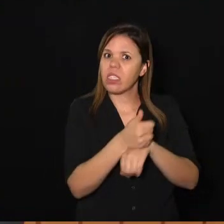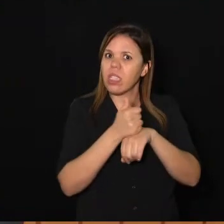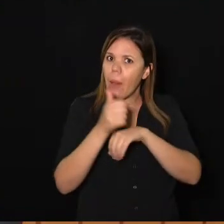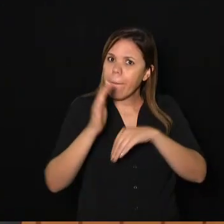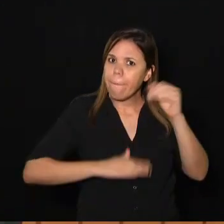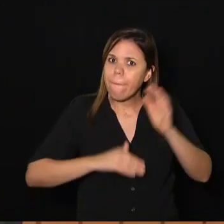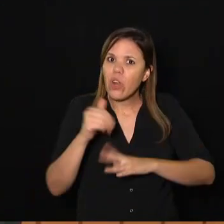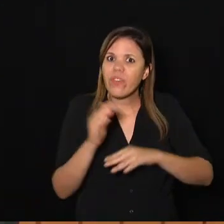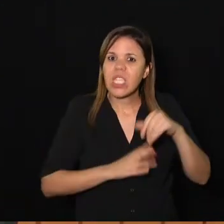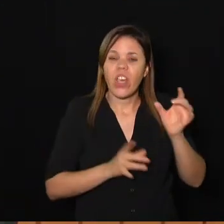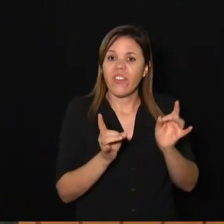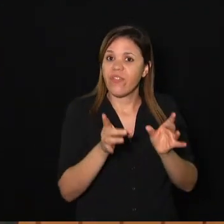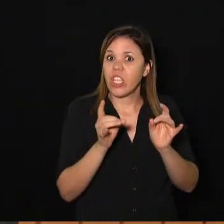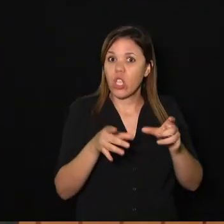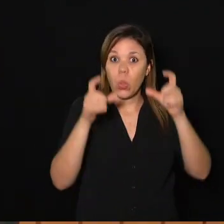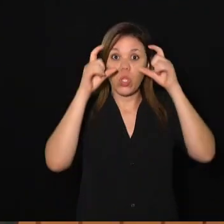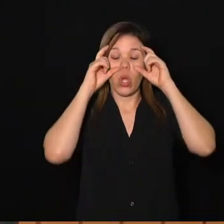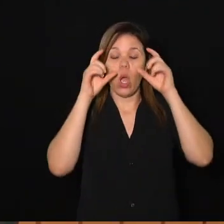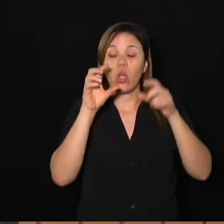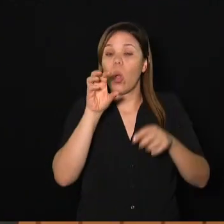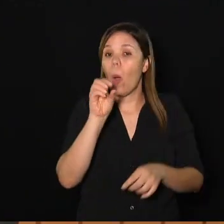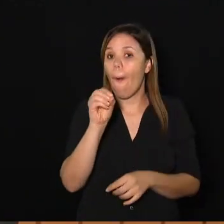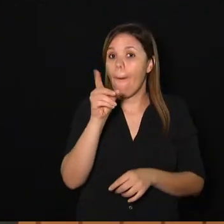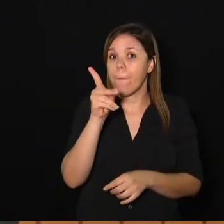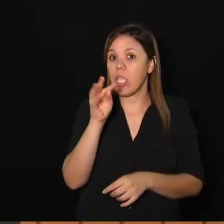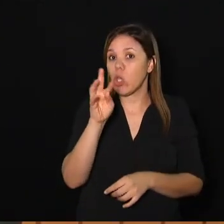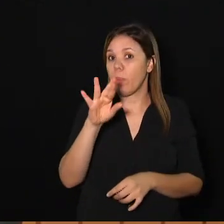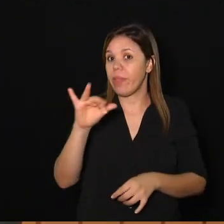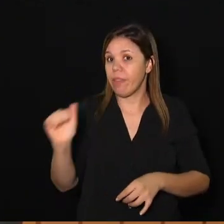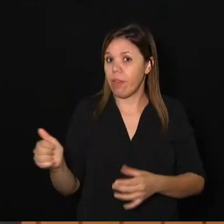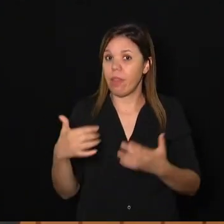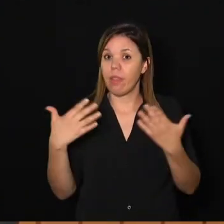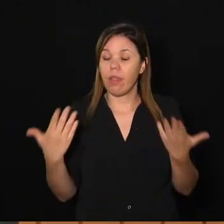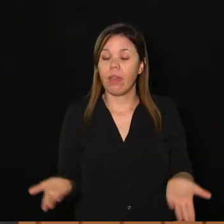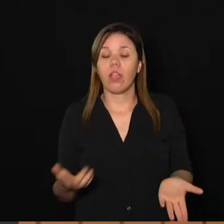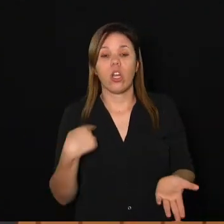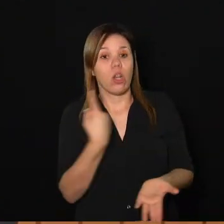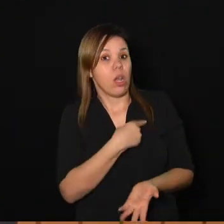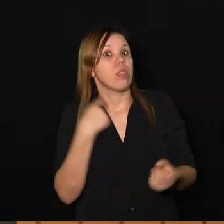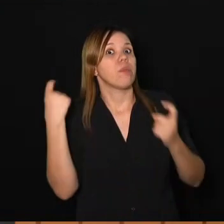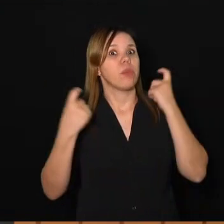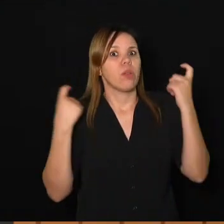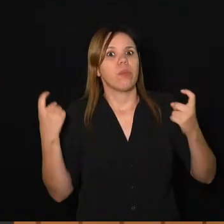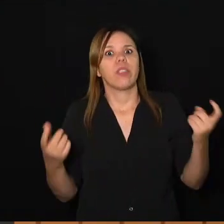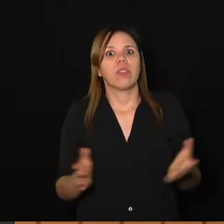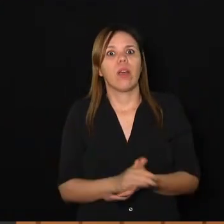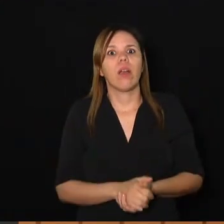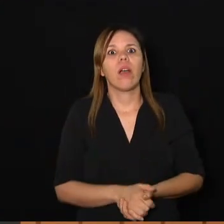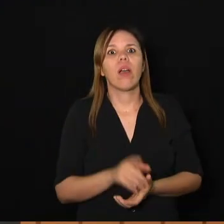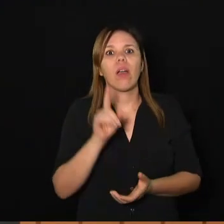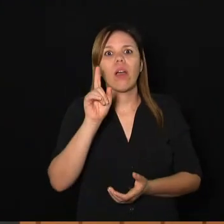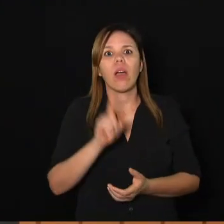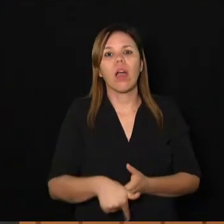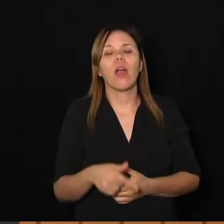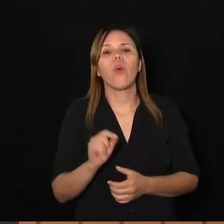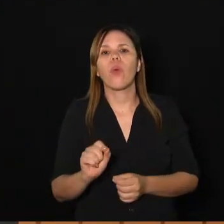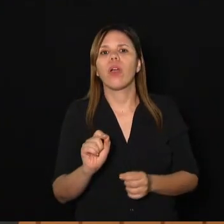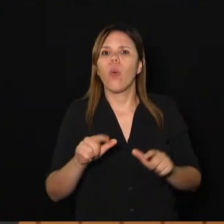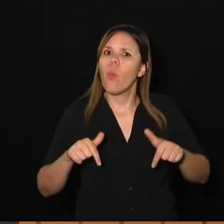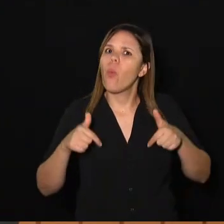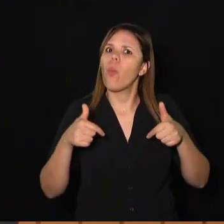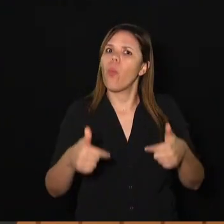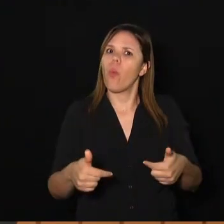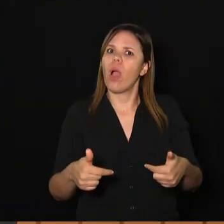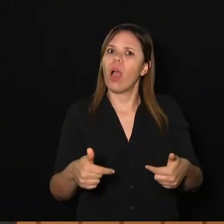regulamentada e com cursos superiores a nossa preocupação o ato do optometrista de